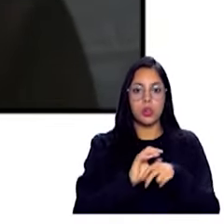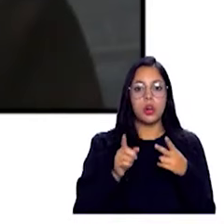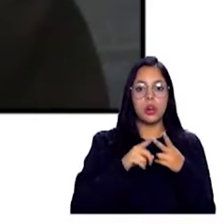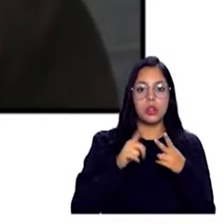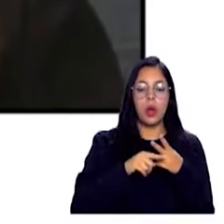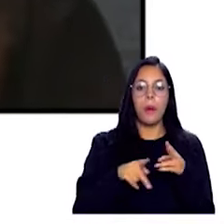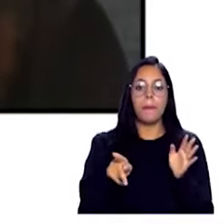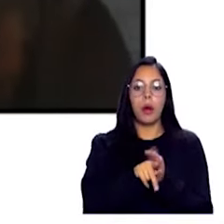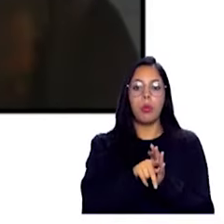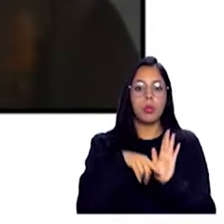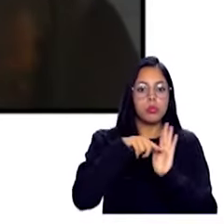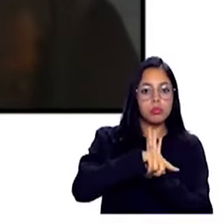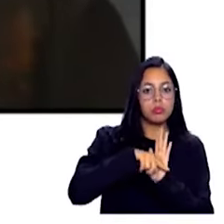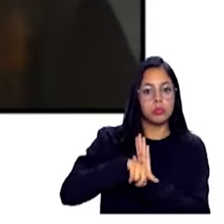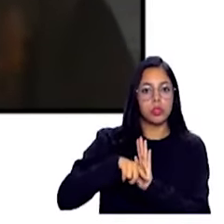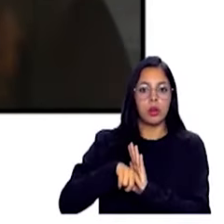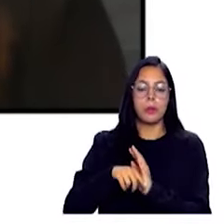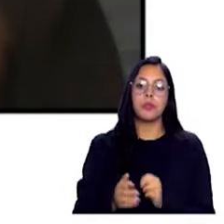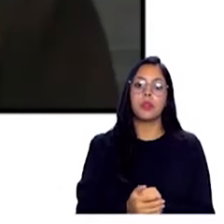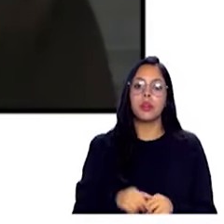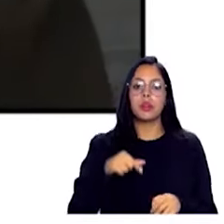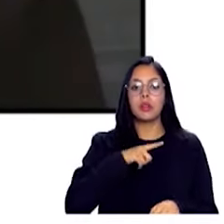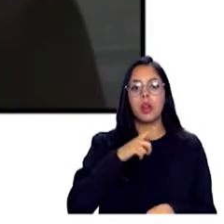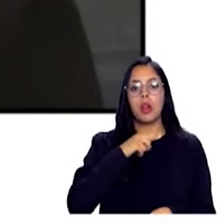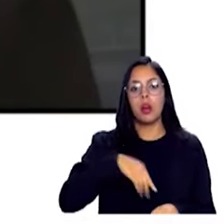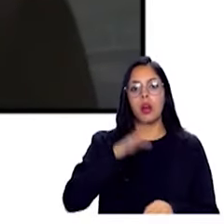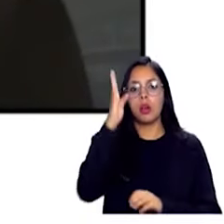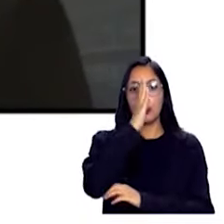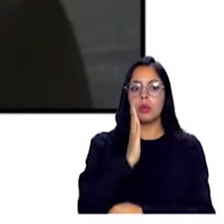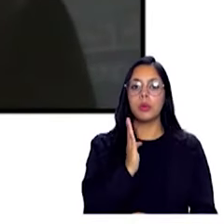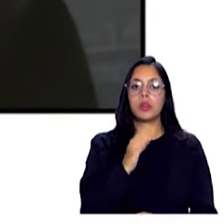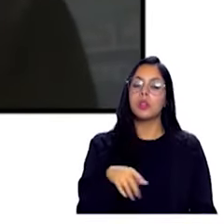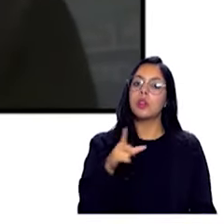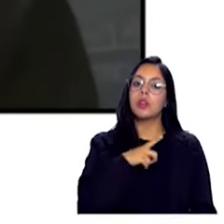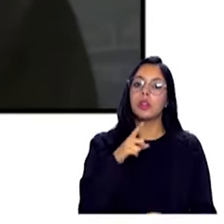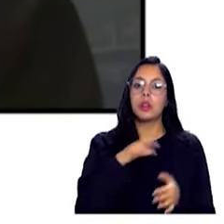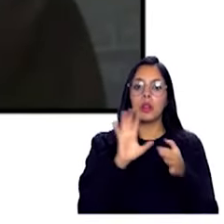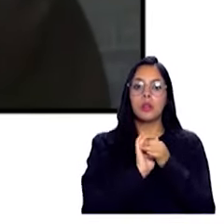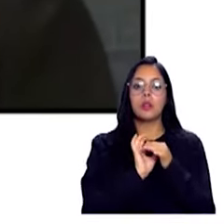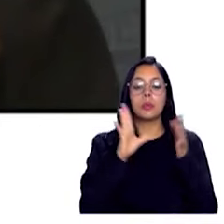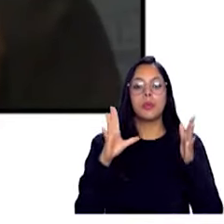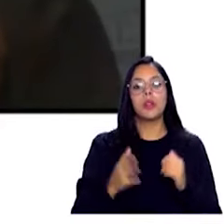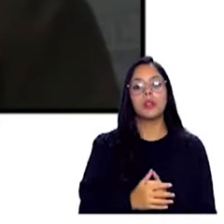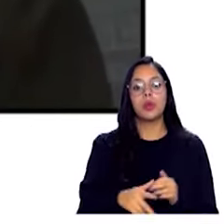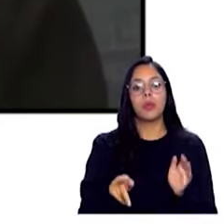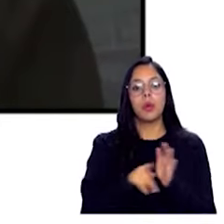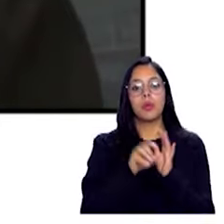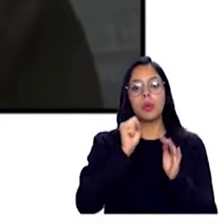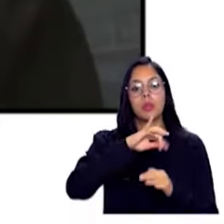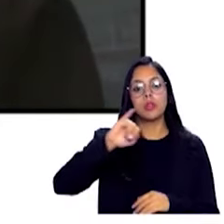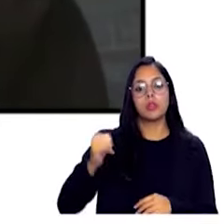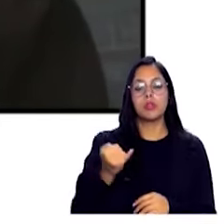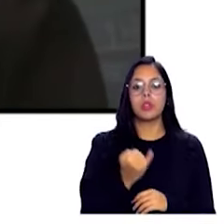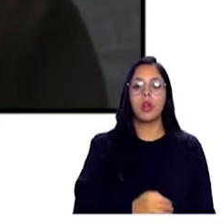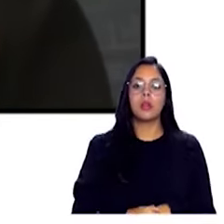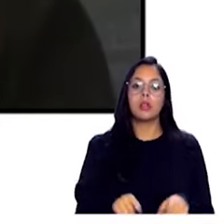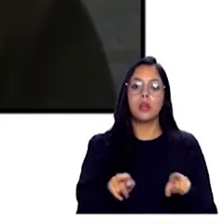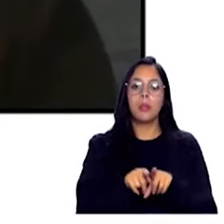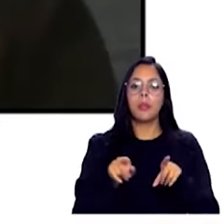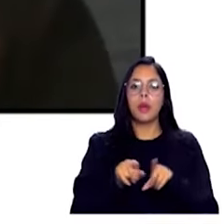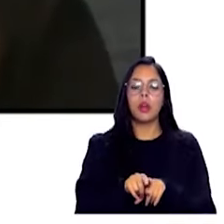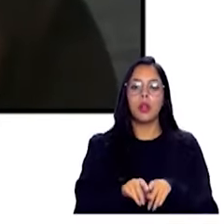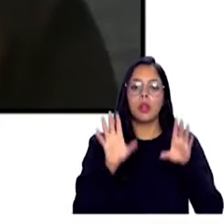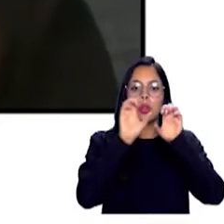apresentação tanto na Espanha como no Brasil evidentemente não há Liberdade integral do STJ e nem do tribunal supremo para